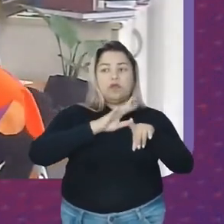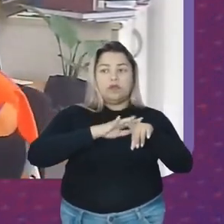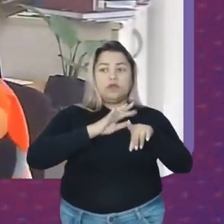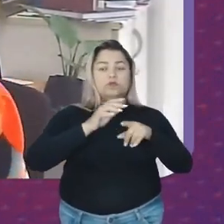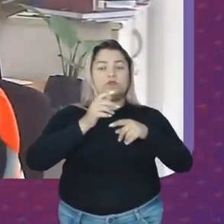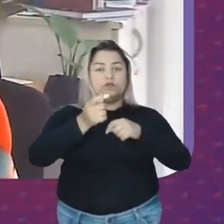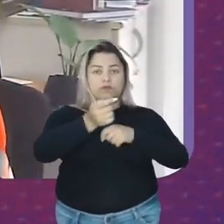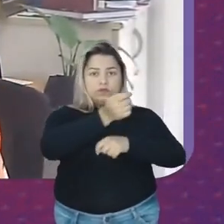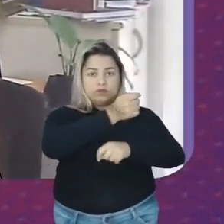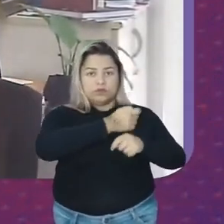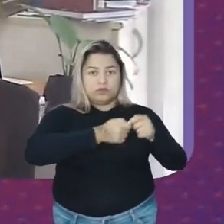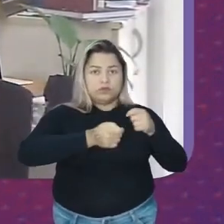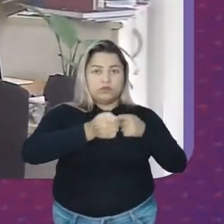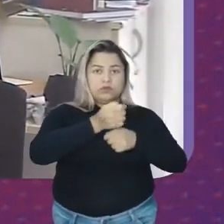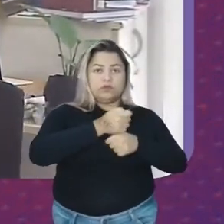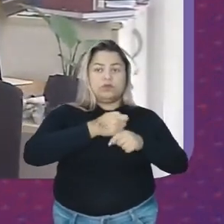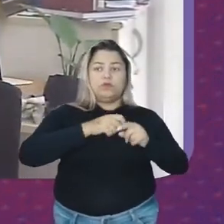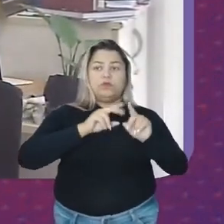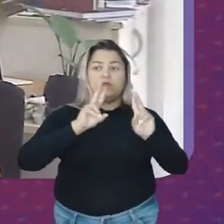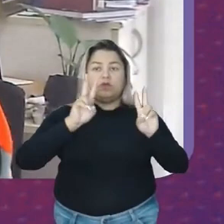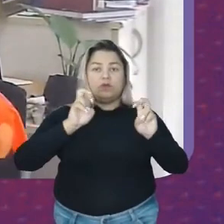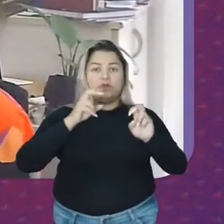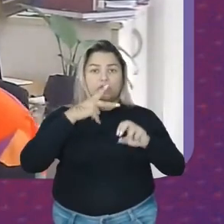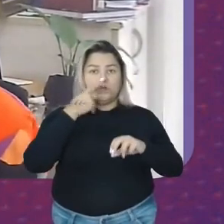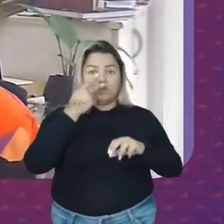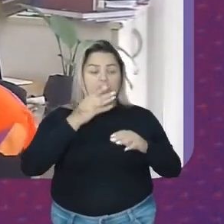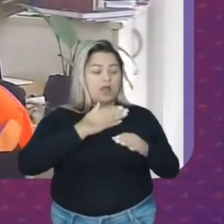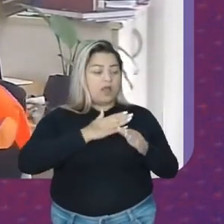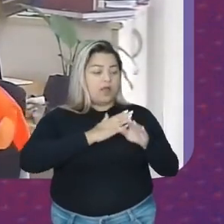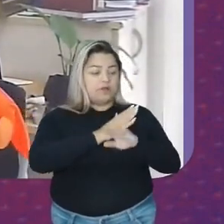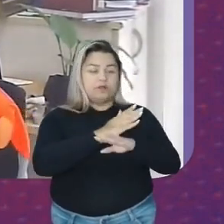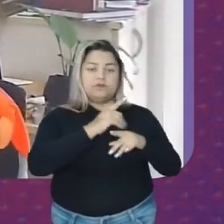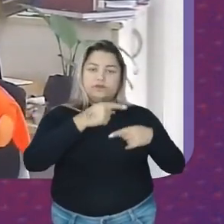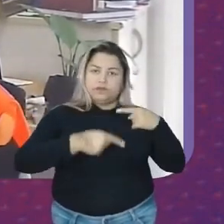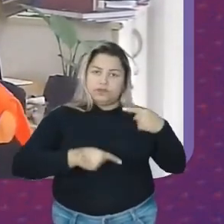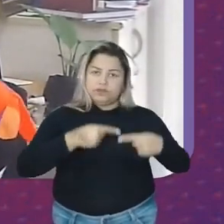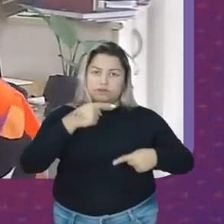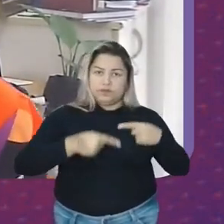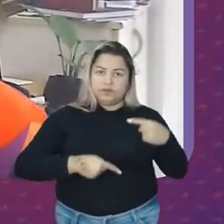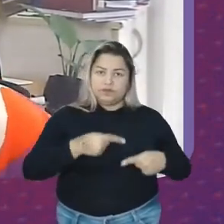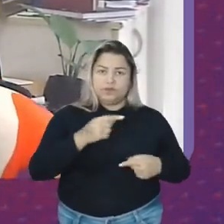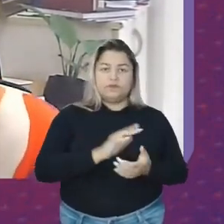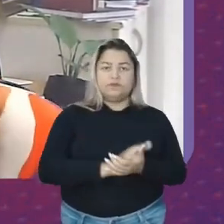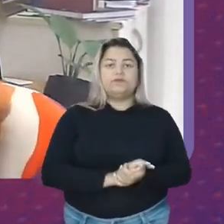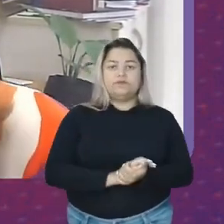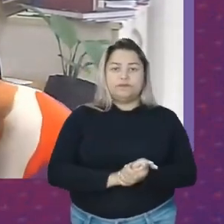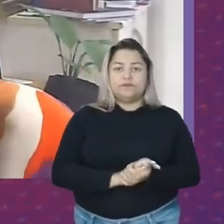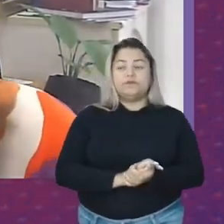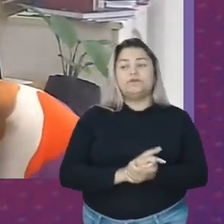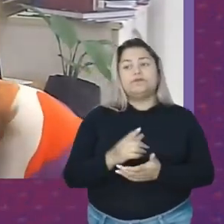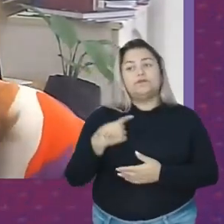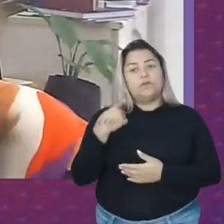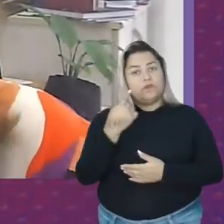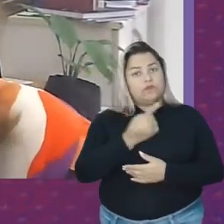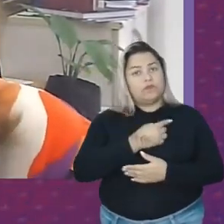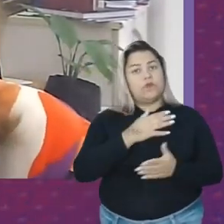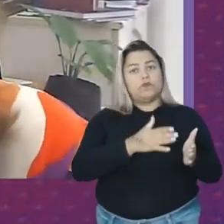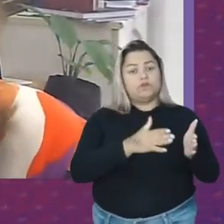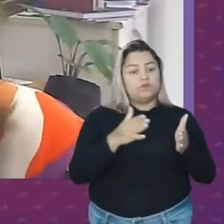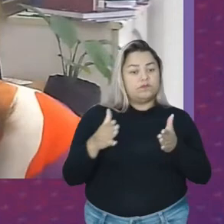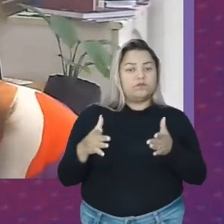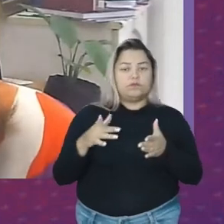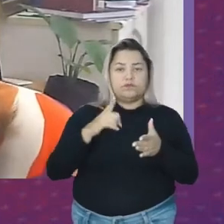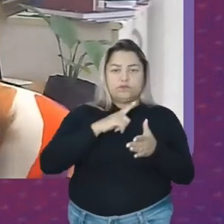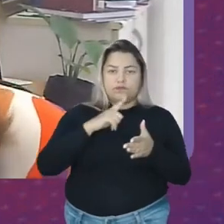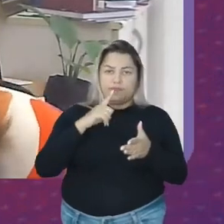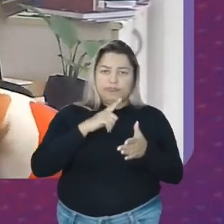econômica e outro que fala sobre a participação política. Nós estamos passando por um processo que